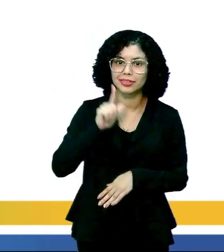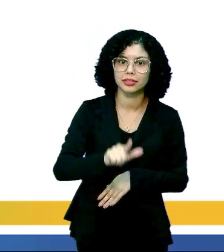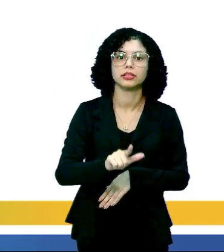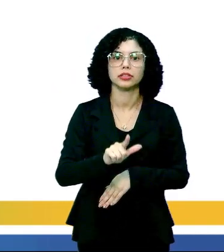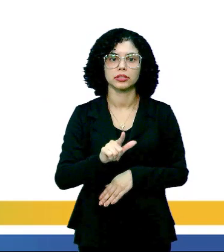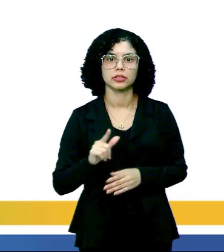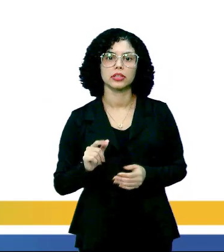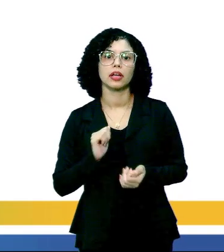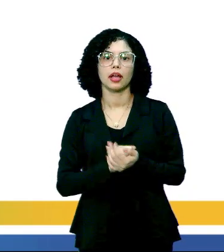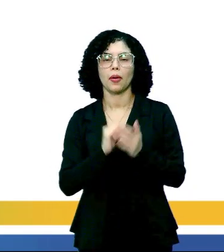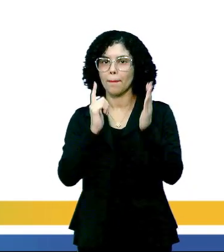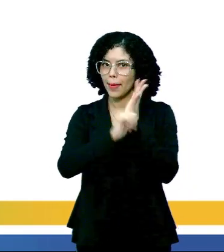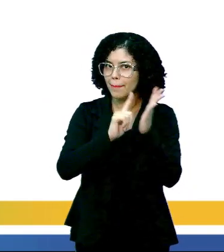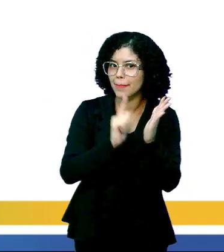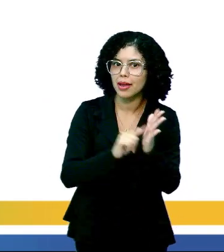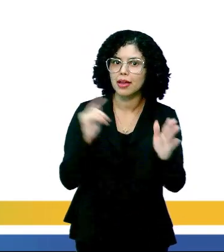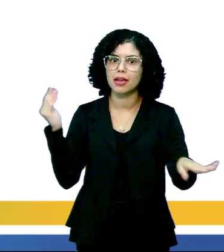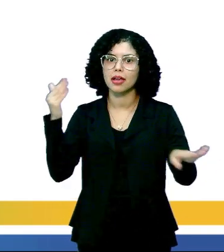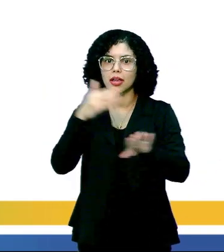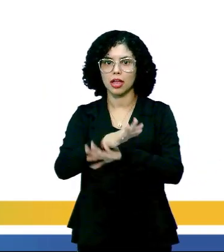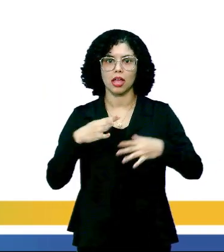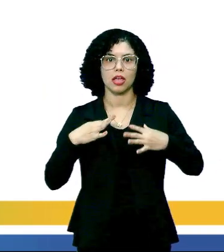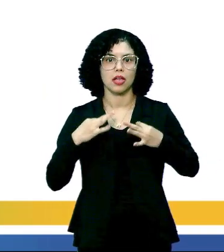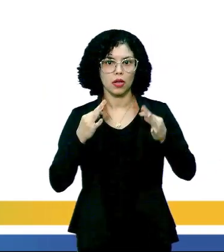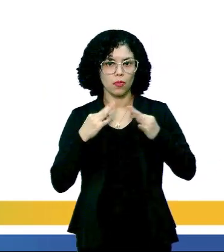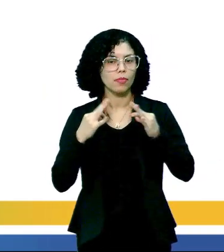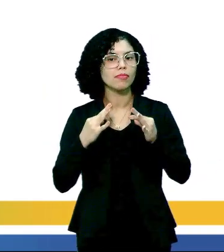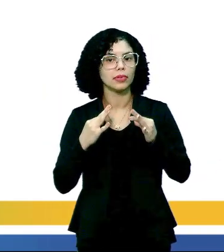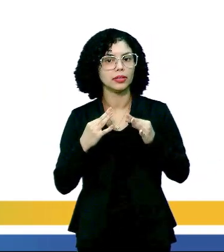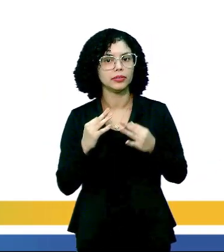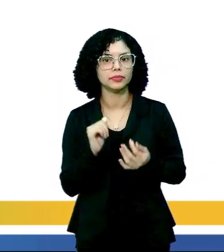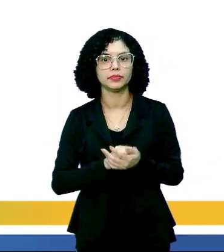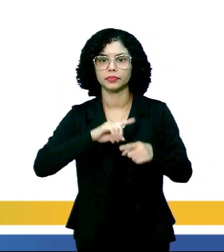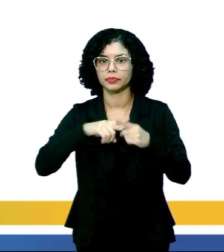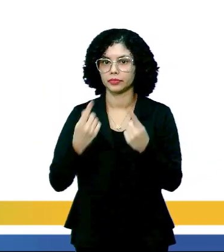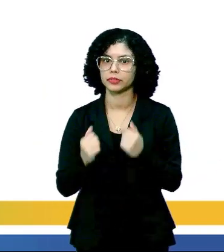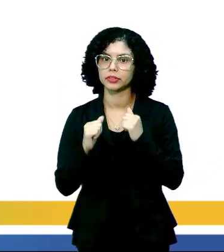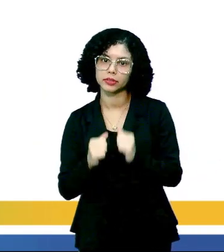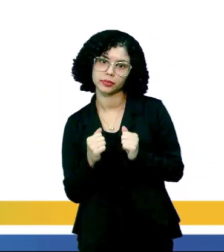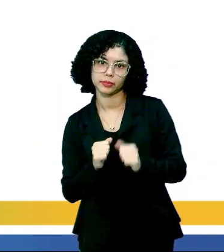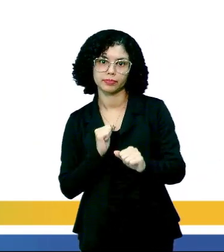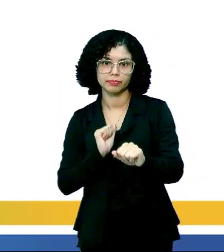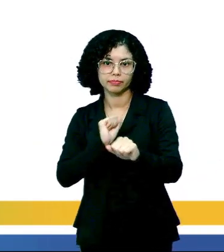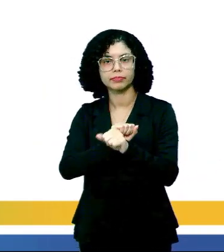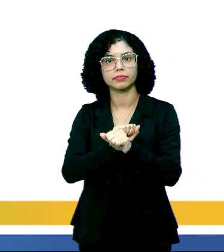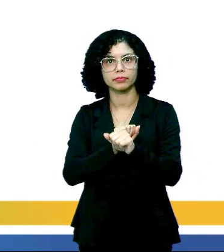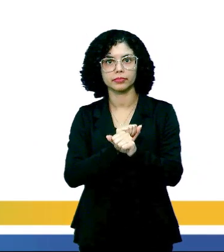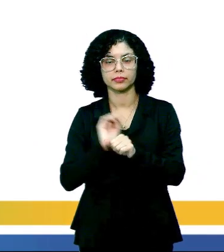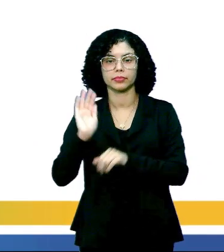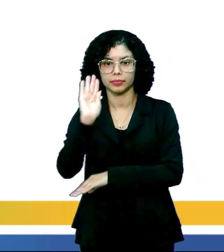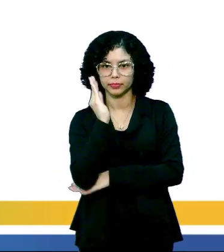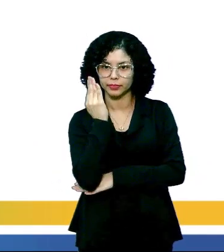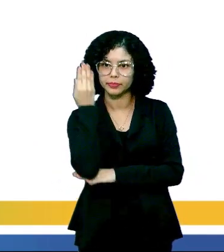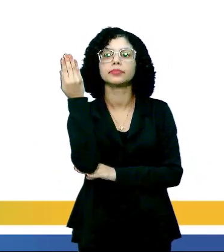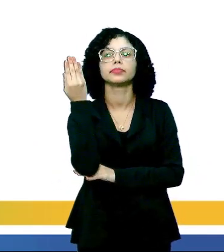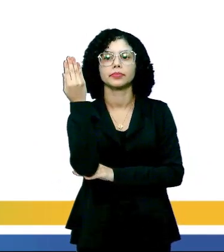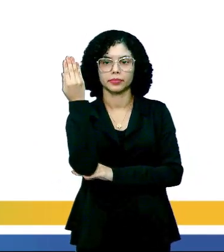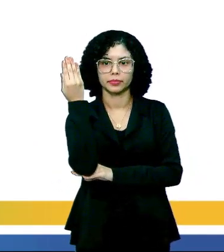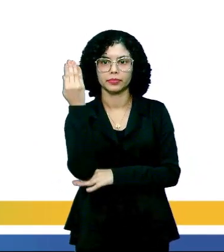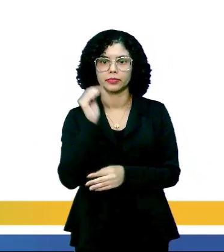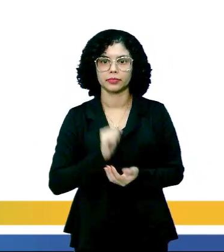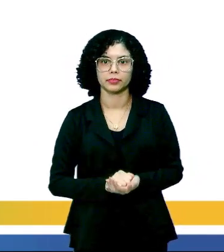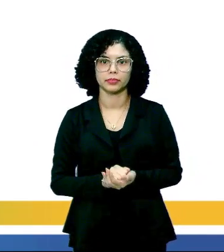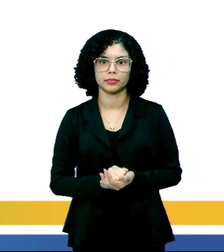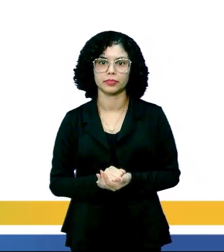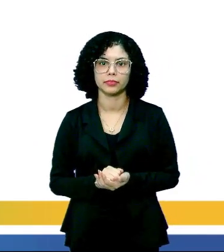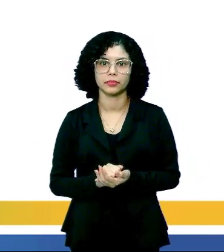a folha de papel, ela consegue atravessar ali uma vestimenta, mas ela pode ser retida por um pedaço de madeira, ela pode ser